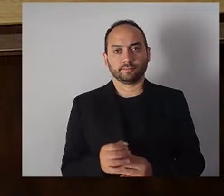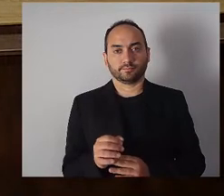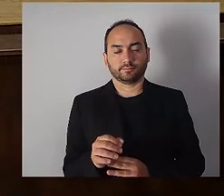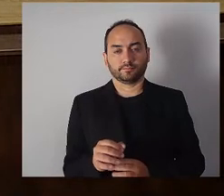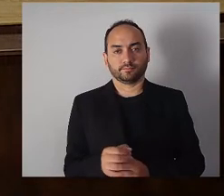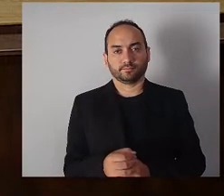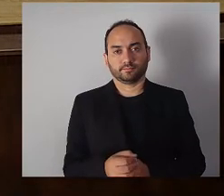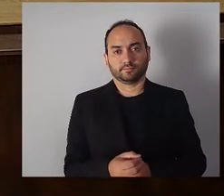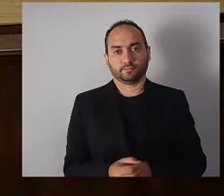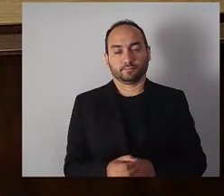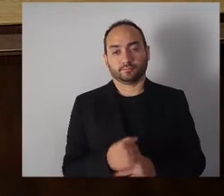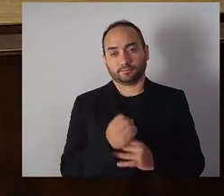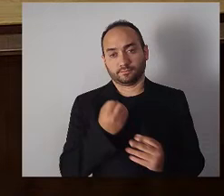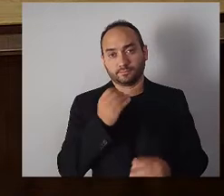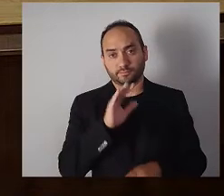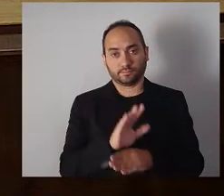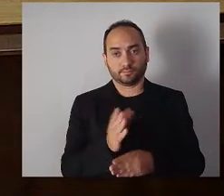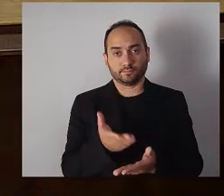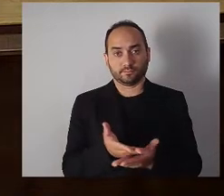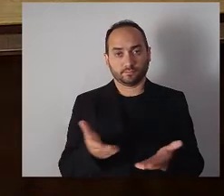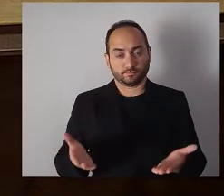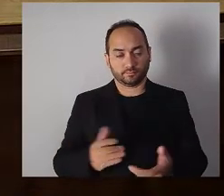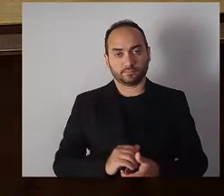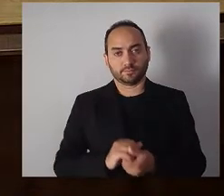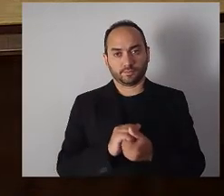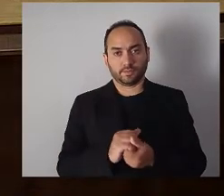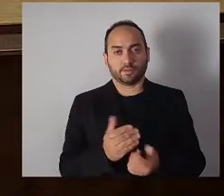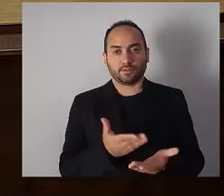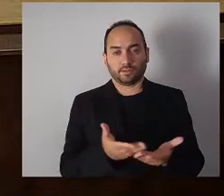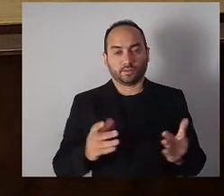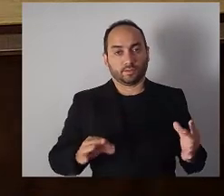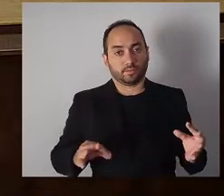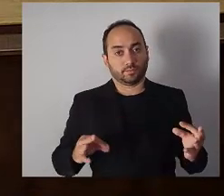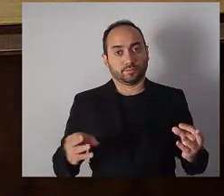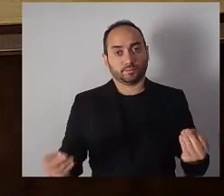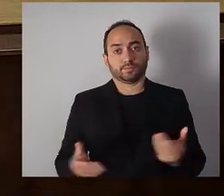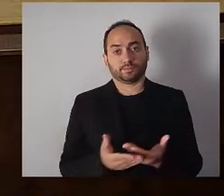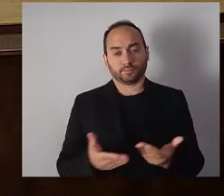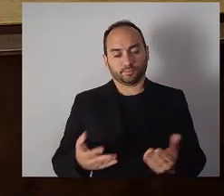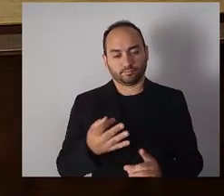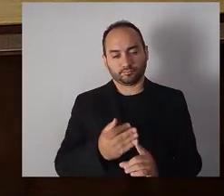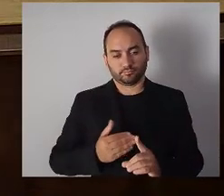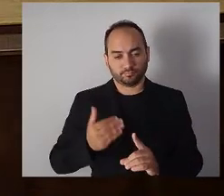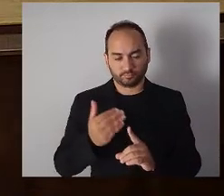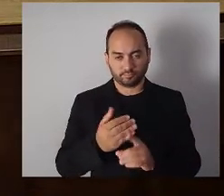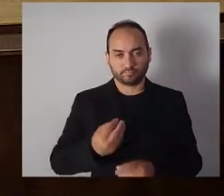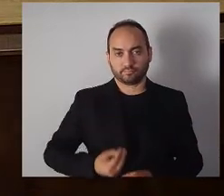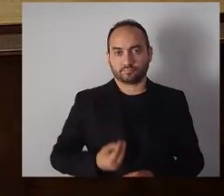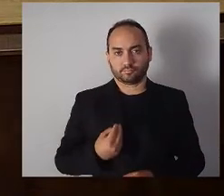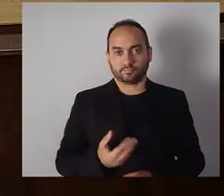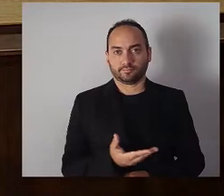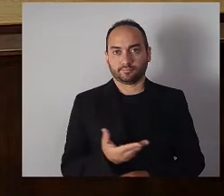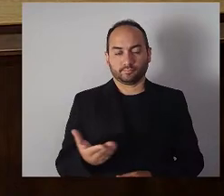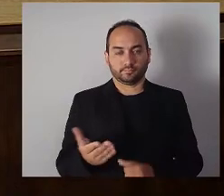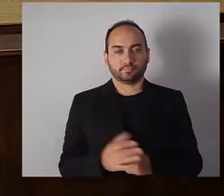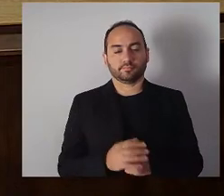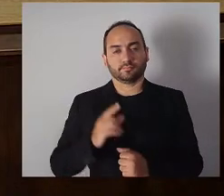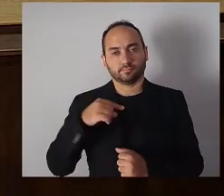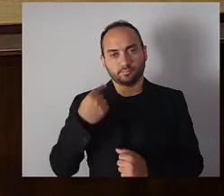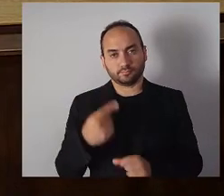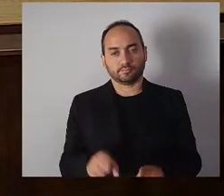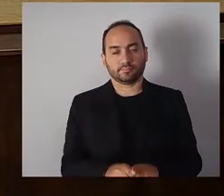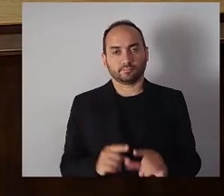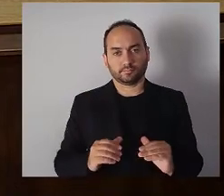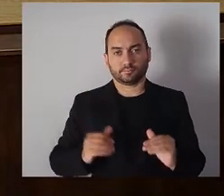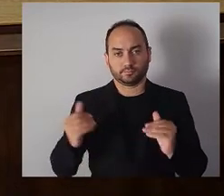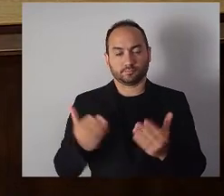Boa tarde, senhor presidente. Cumprimento a todos os desembargadores eleitorais aqui presentes, advogados, demais